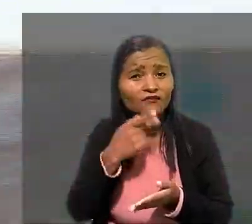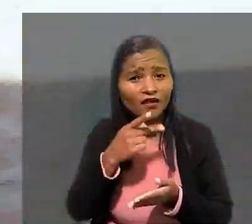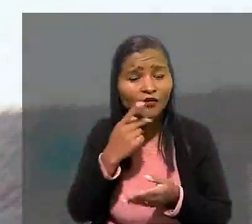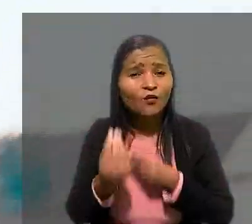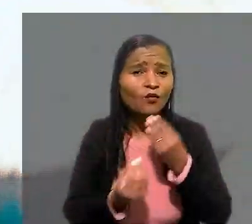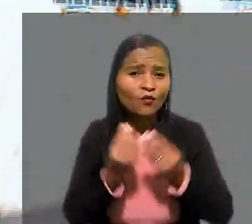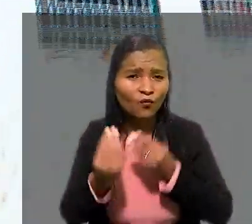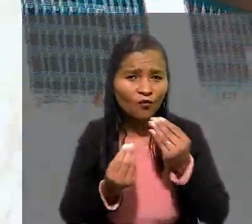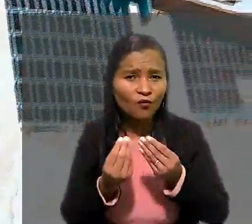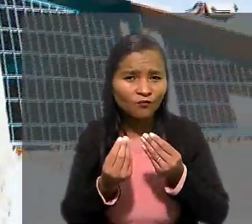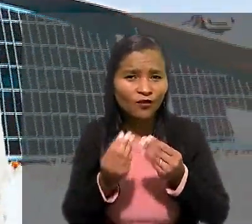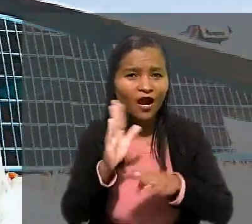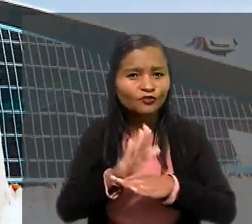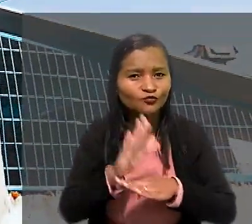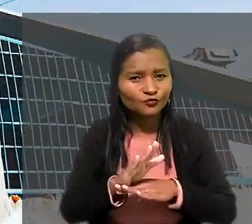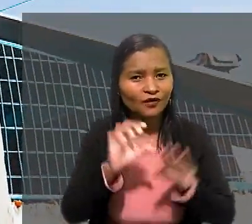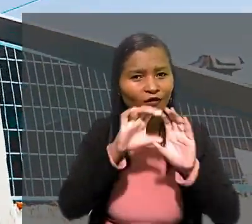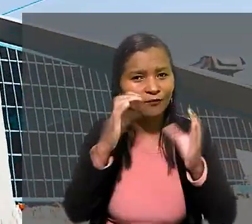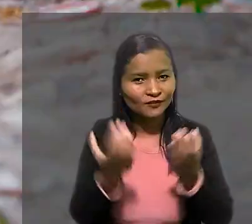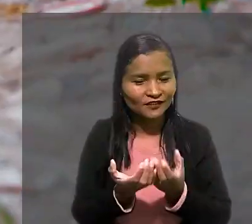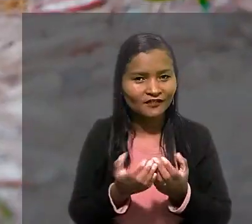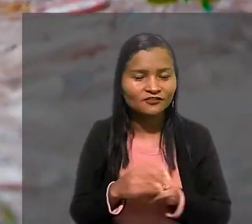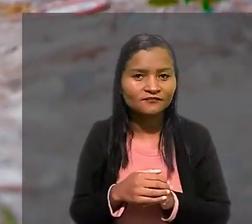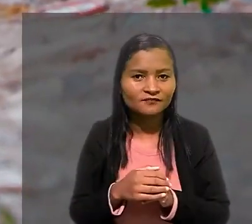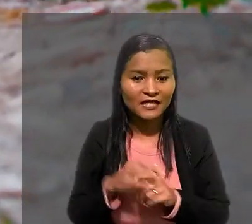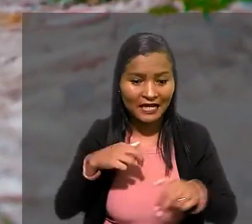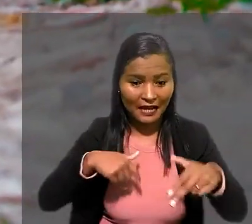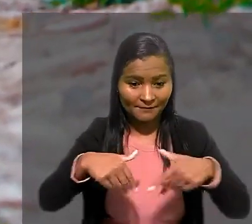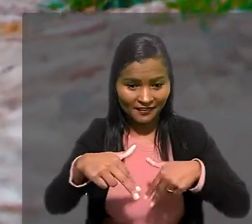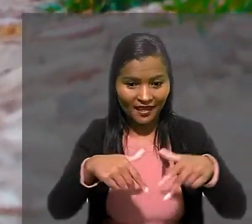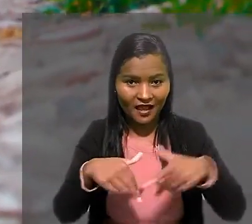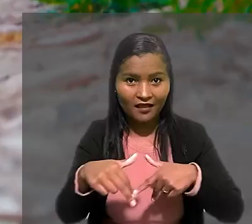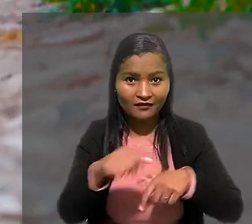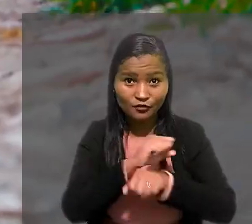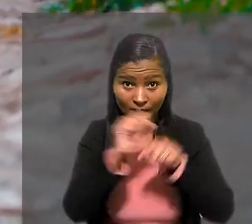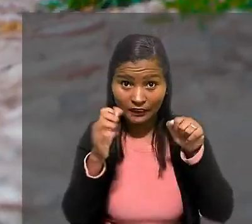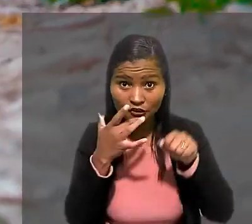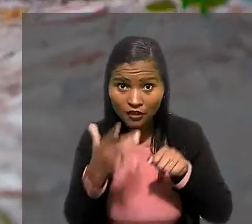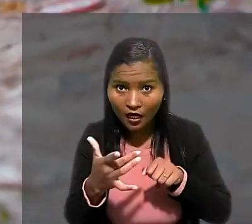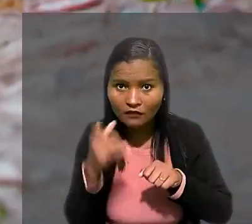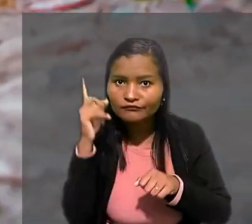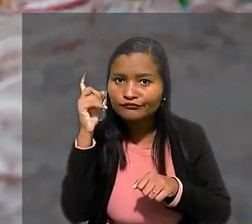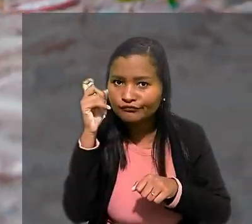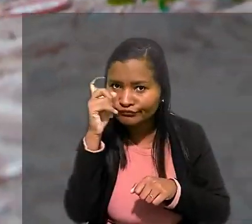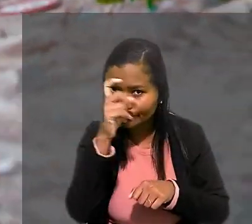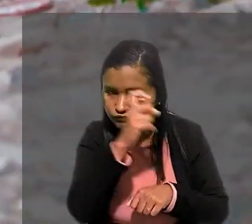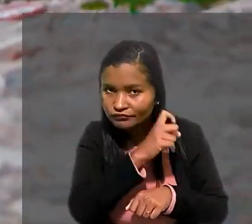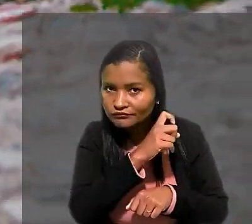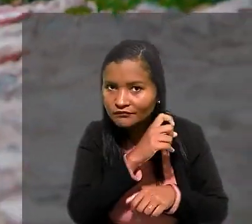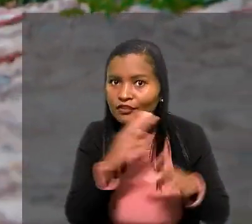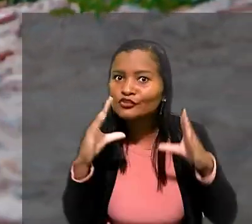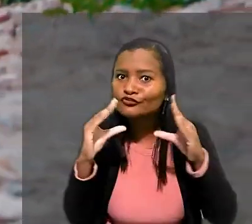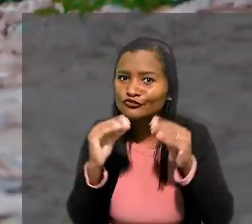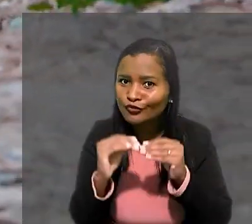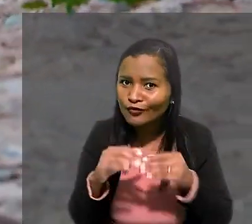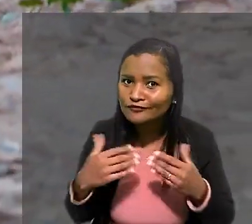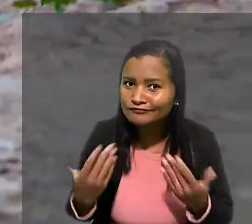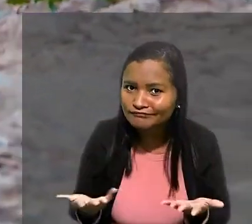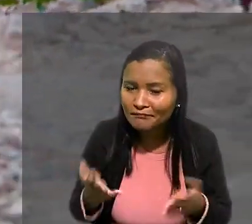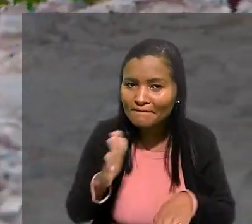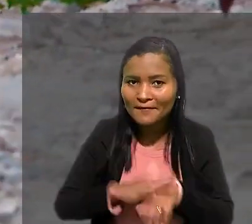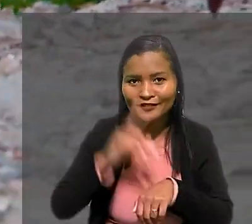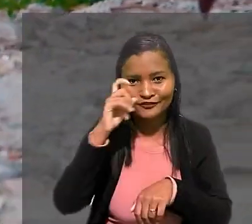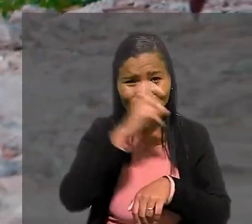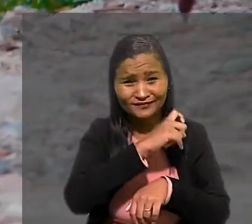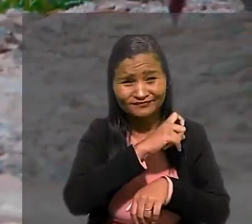sustentável impactou a comunidade. Caminhar por aqui de dia já é bem complicado, né, Débora? Pois é, e de noite então, ainda mais difícil.